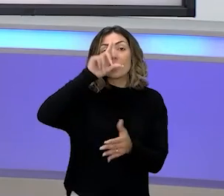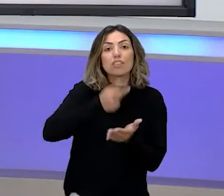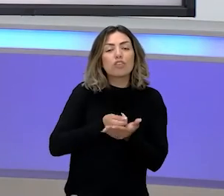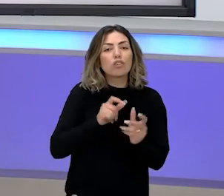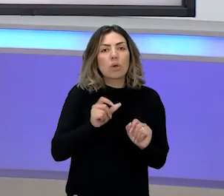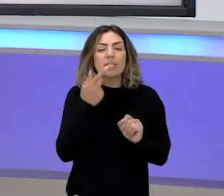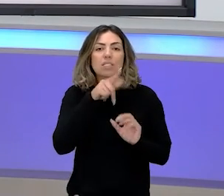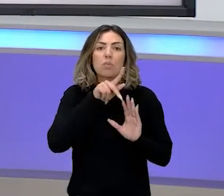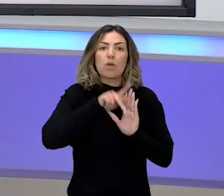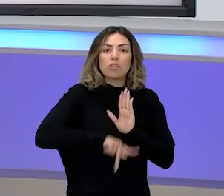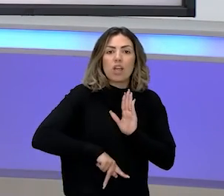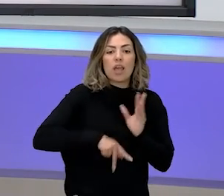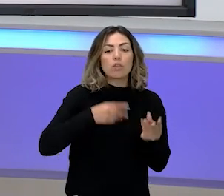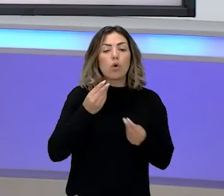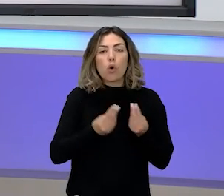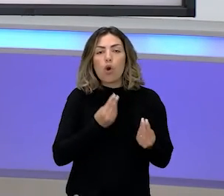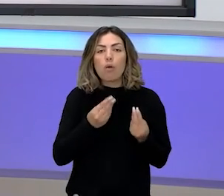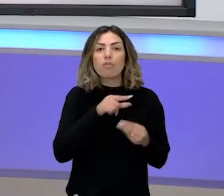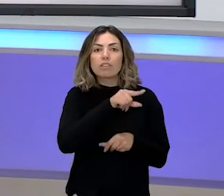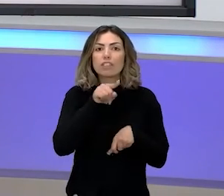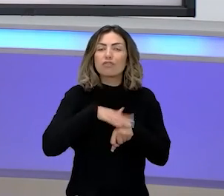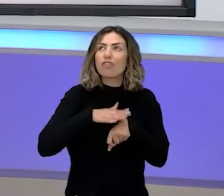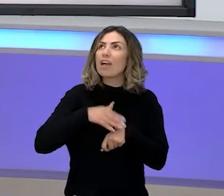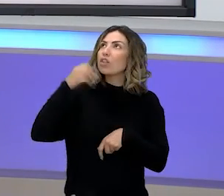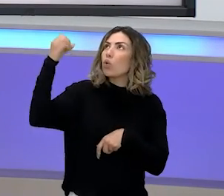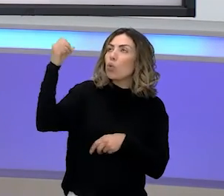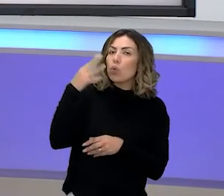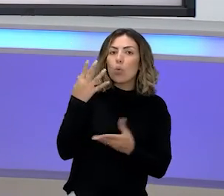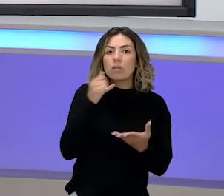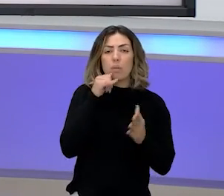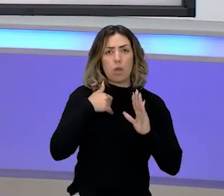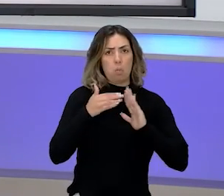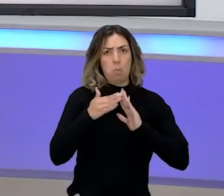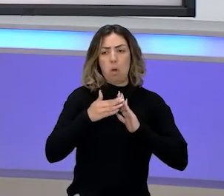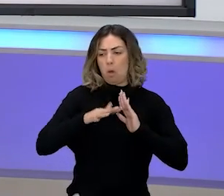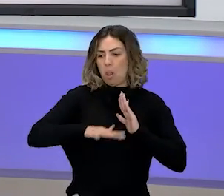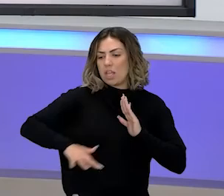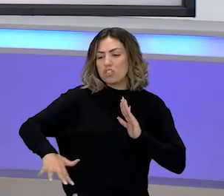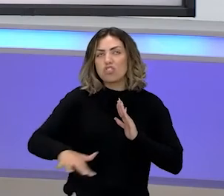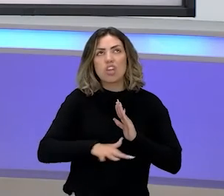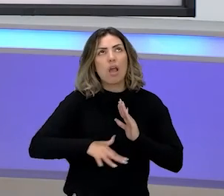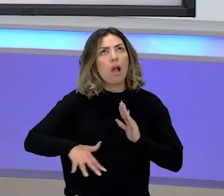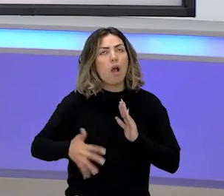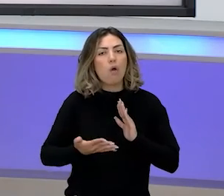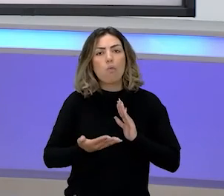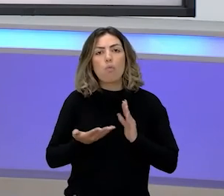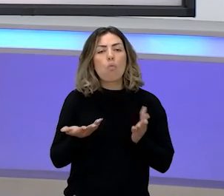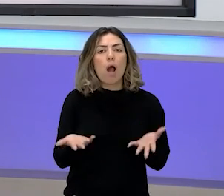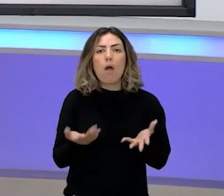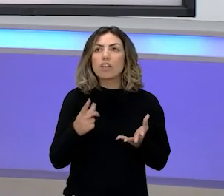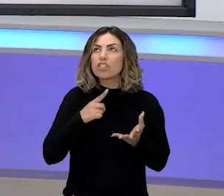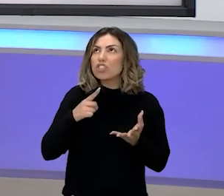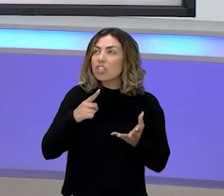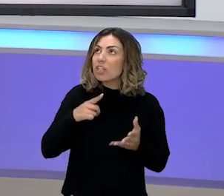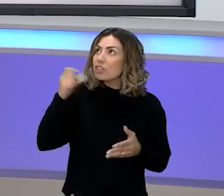projeto, de onde você vai colocar essa lâmpada, se você mora numa região do planeta que é